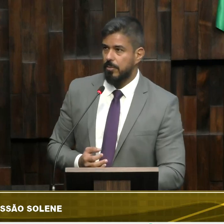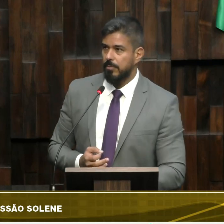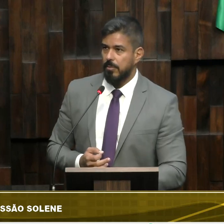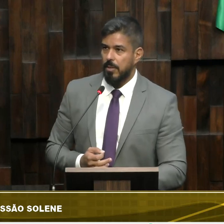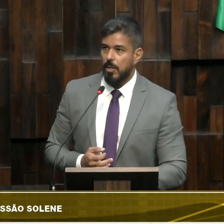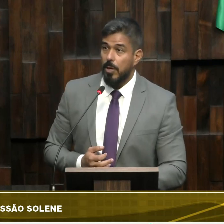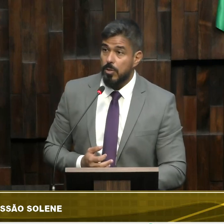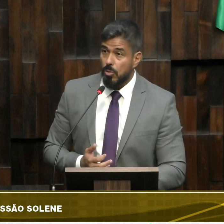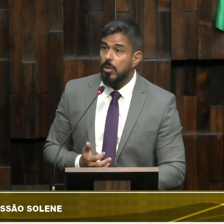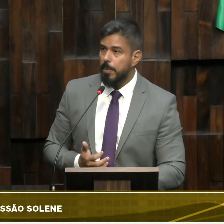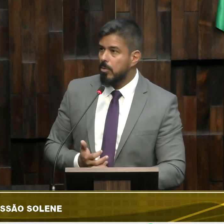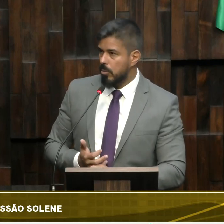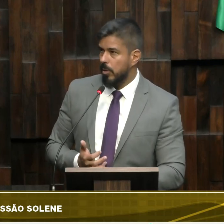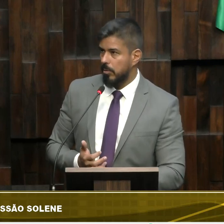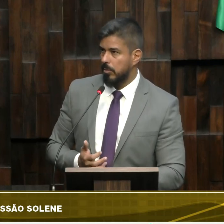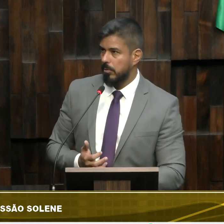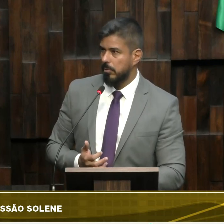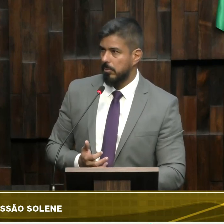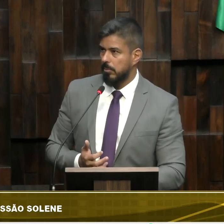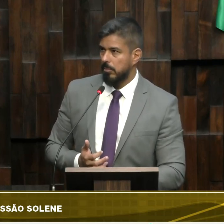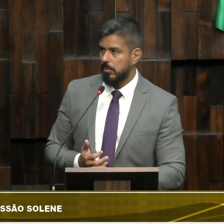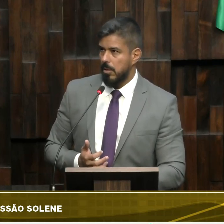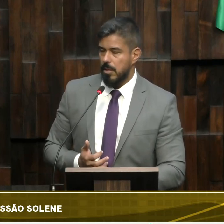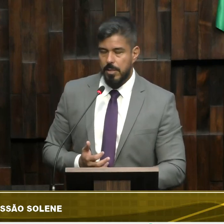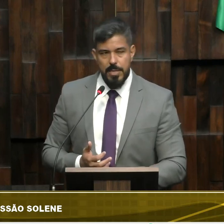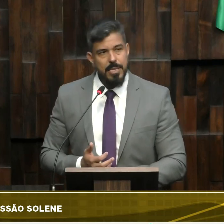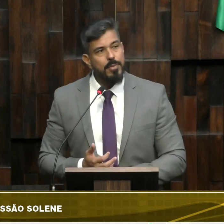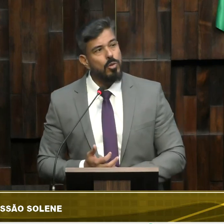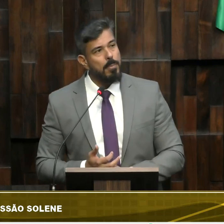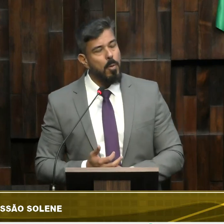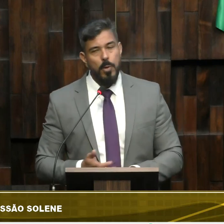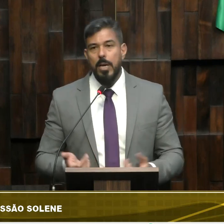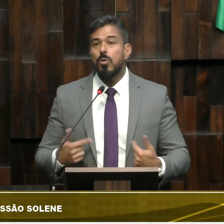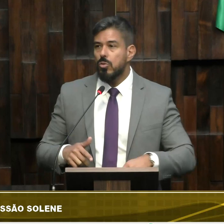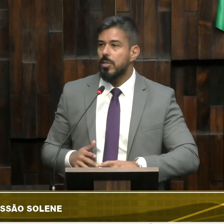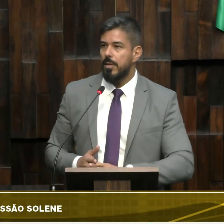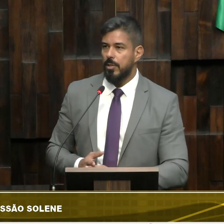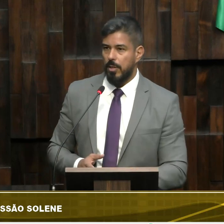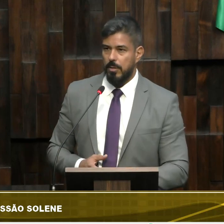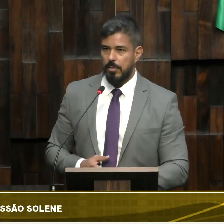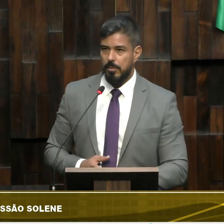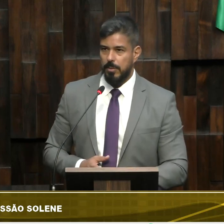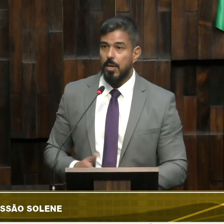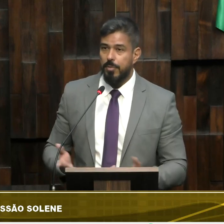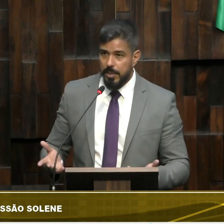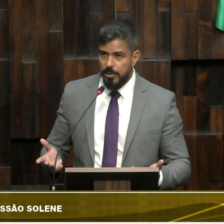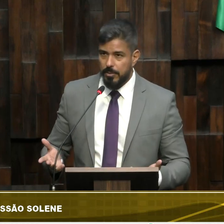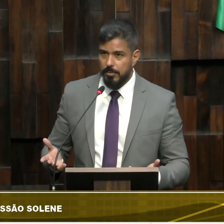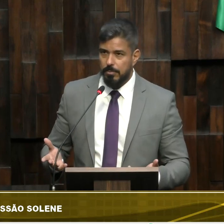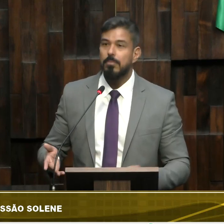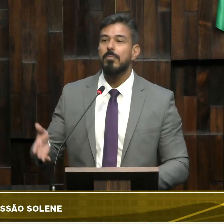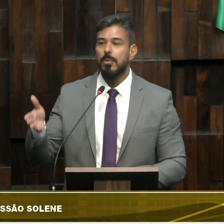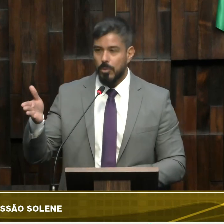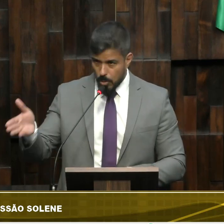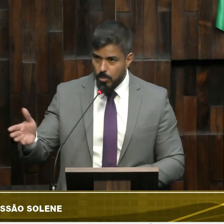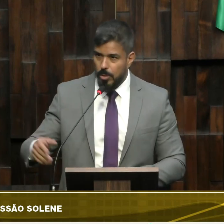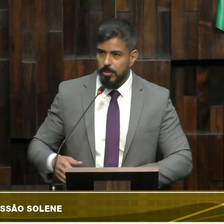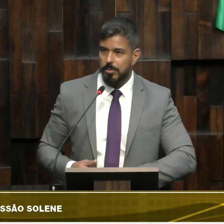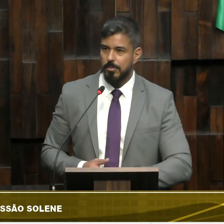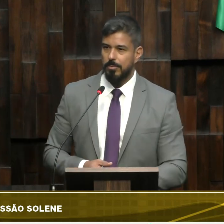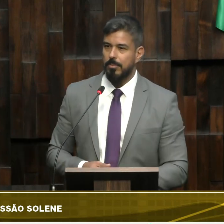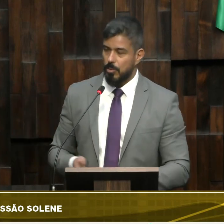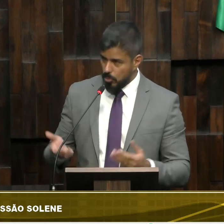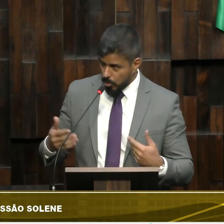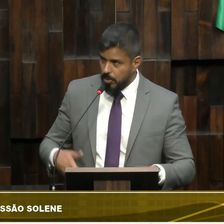seguinte, eu leciono para concurso. Se ser servidor é bom, por que eu não sou servidor? O que, que eu fiz?